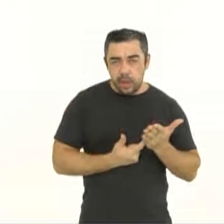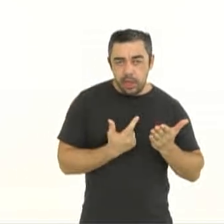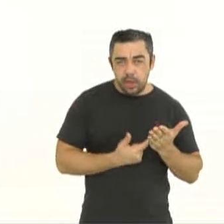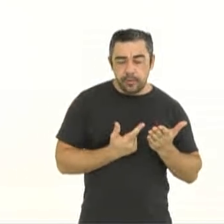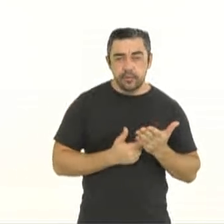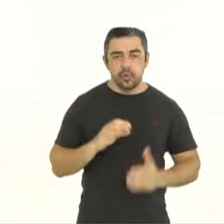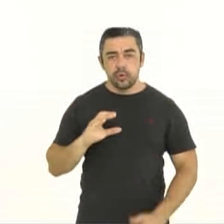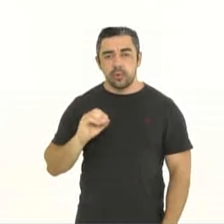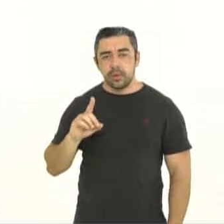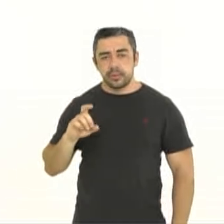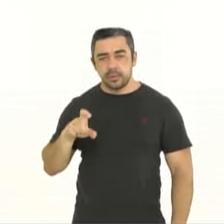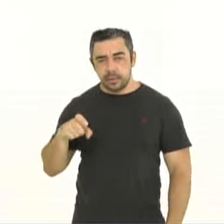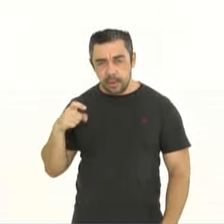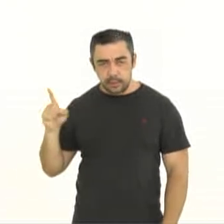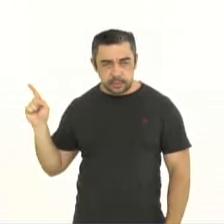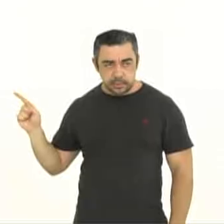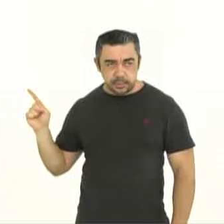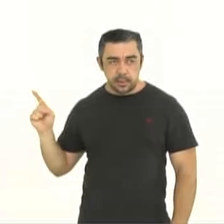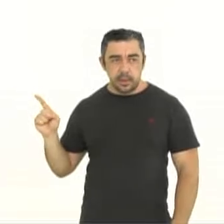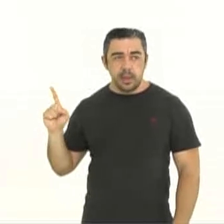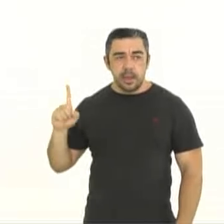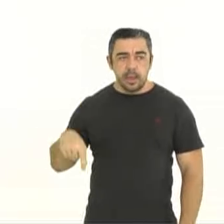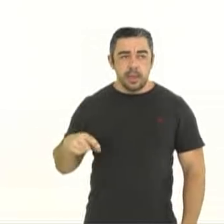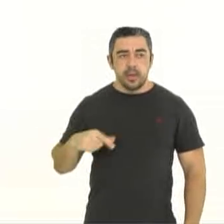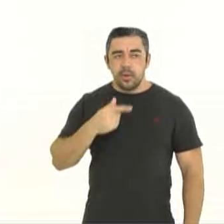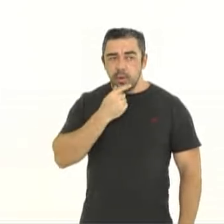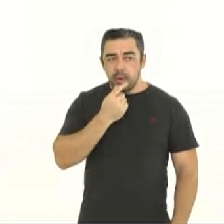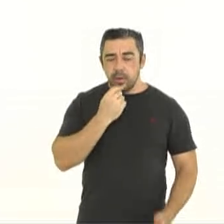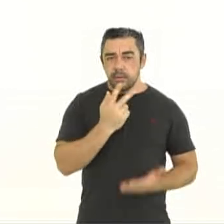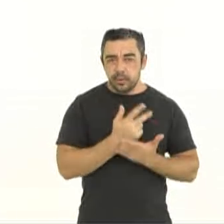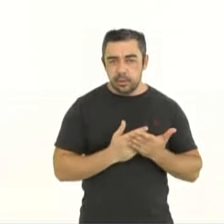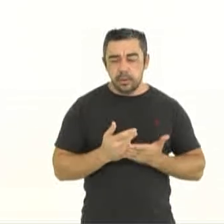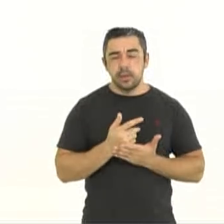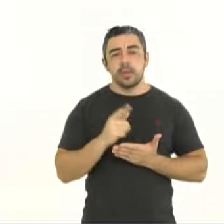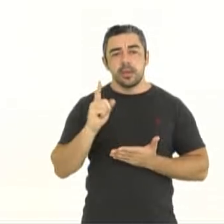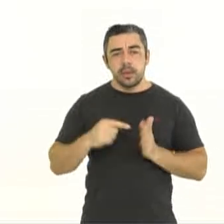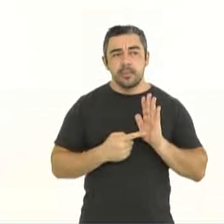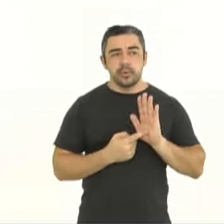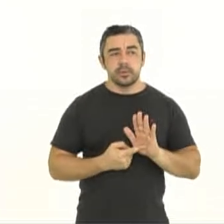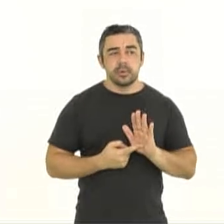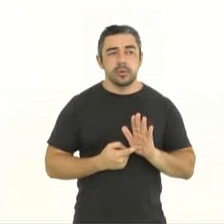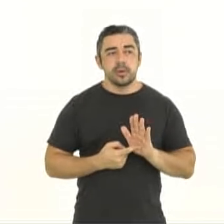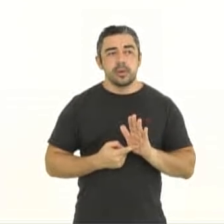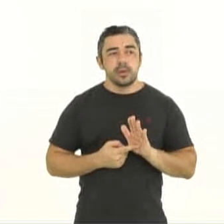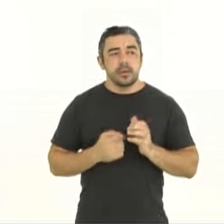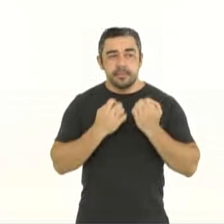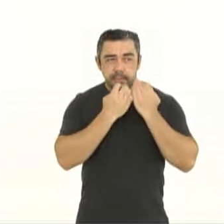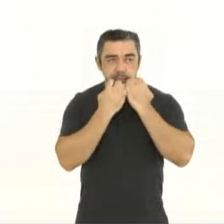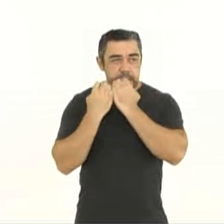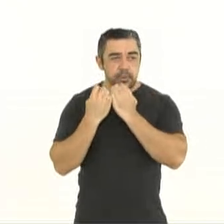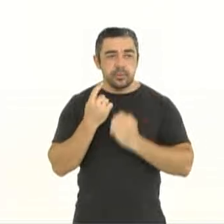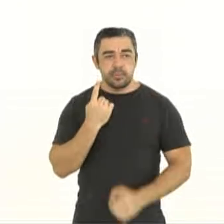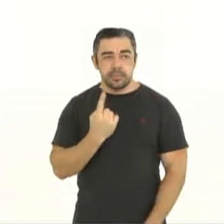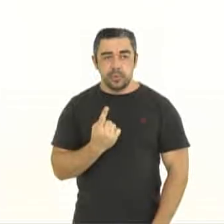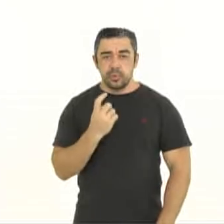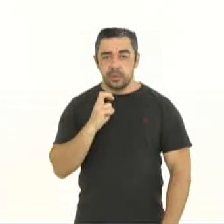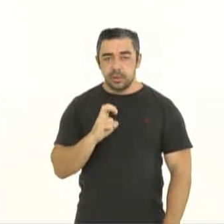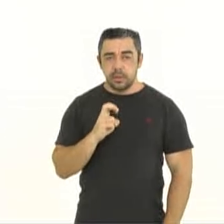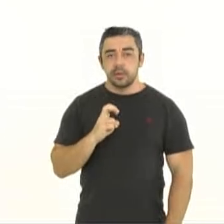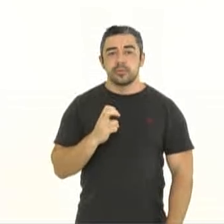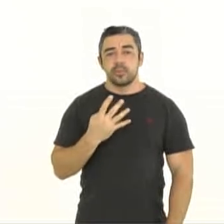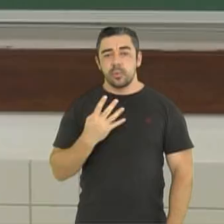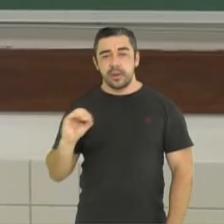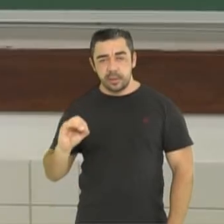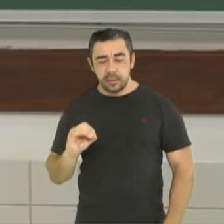o Codex, é uma ilustração do Florentine Codex, mostrando o cultivo do milho de 1514. Então, tudo